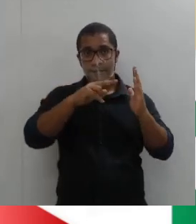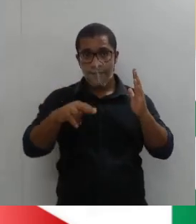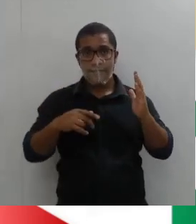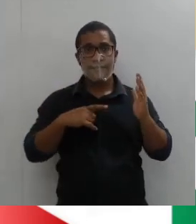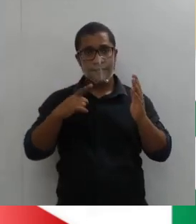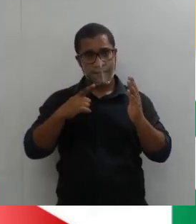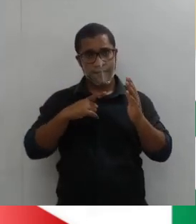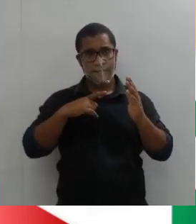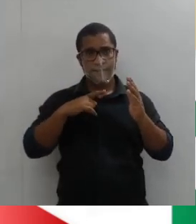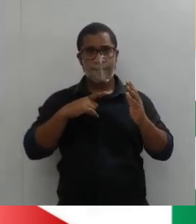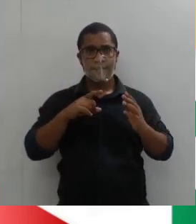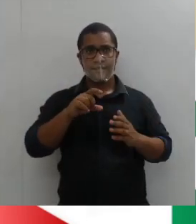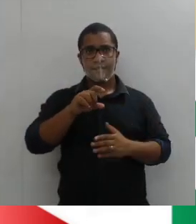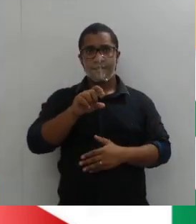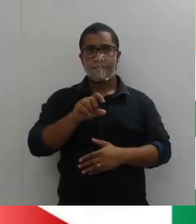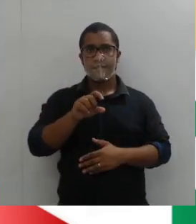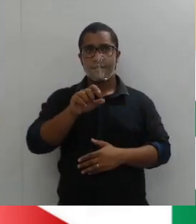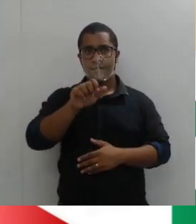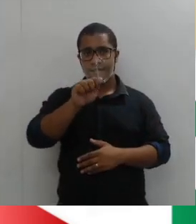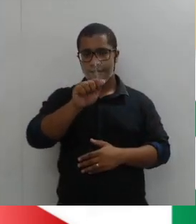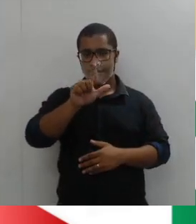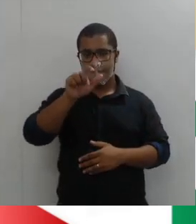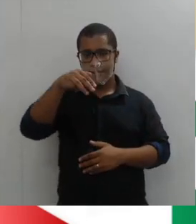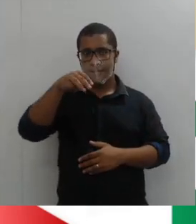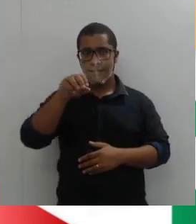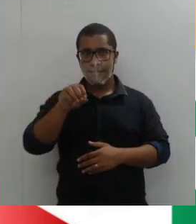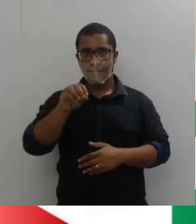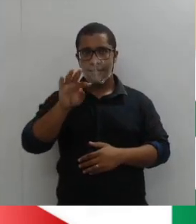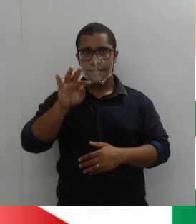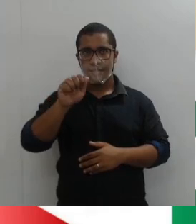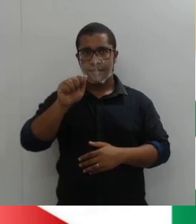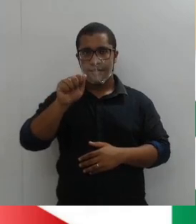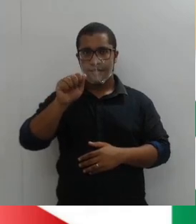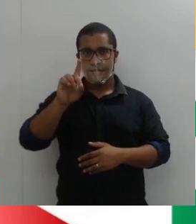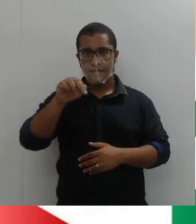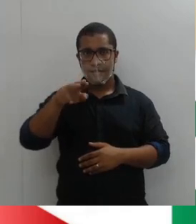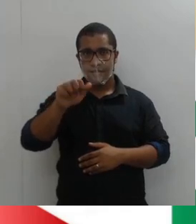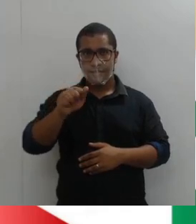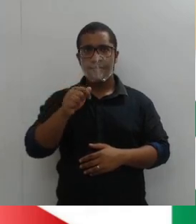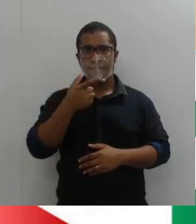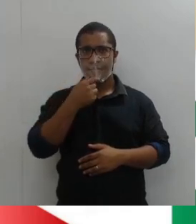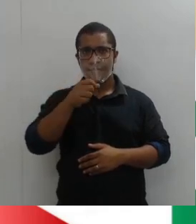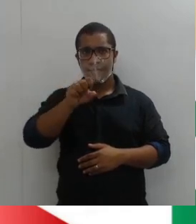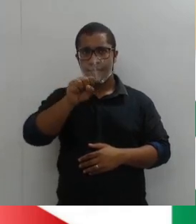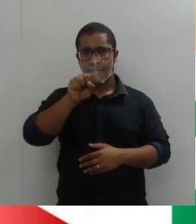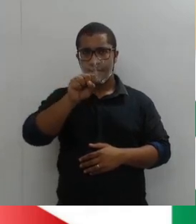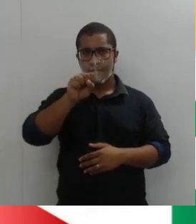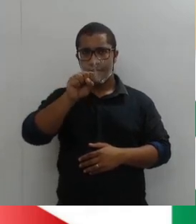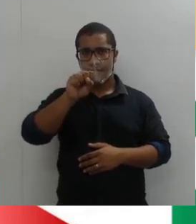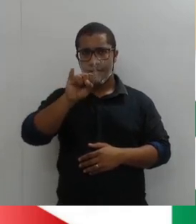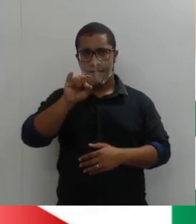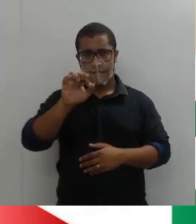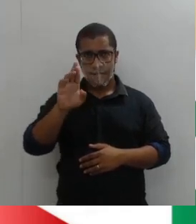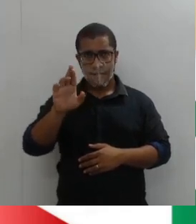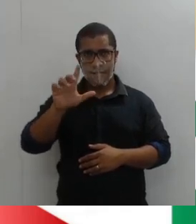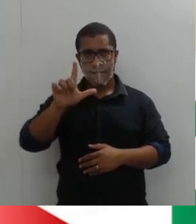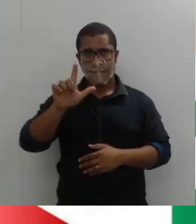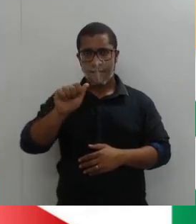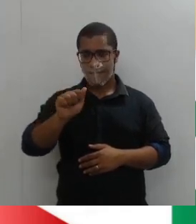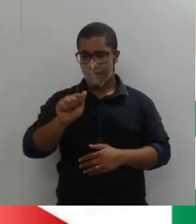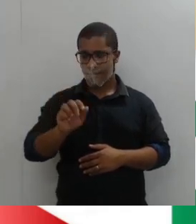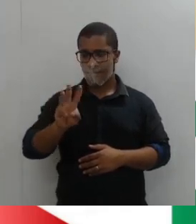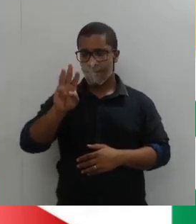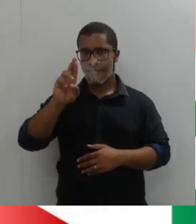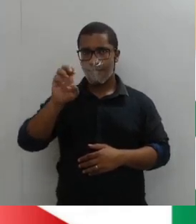Lawrence Alma-Tadema, né, onde nobres egípcios já praticavam um joguinho primitivo